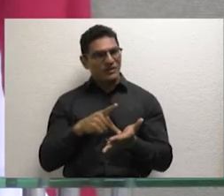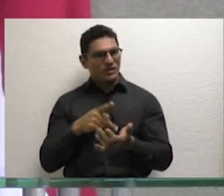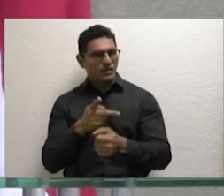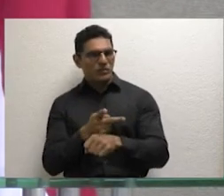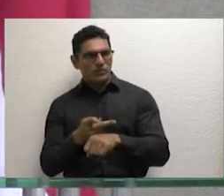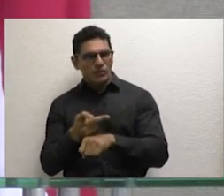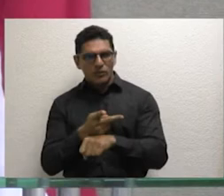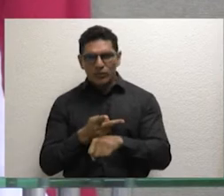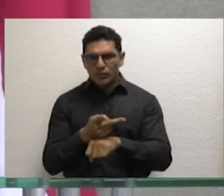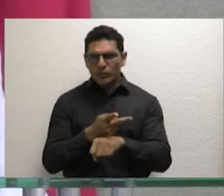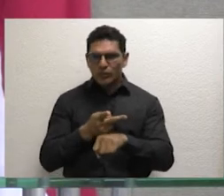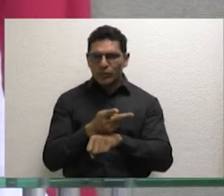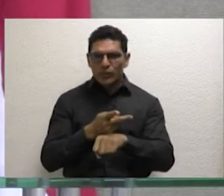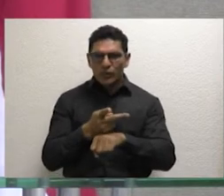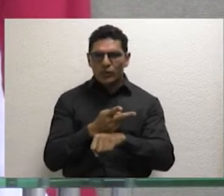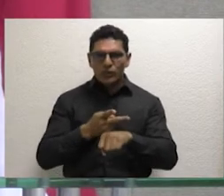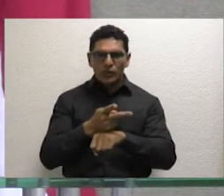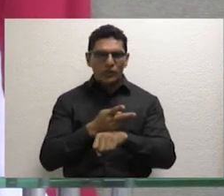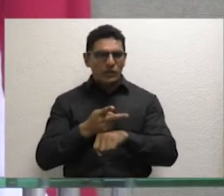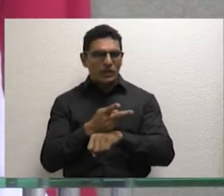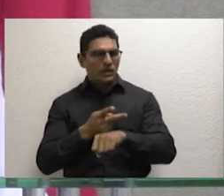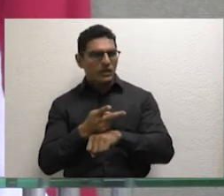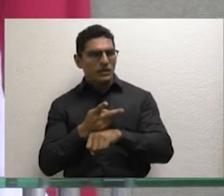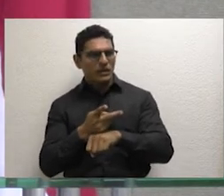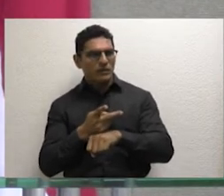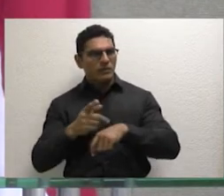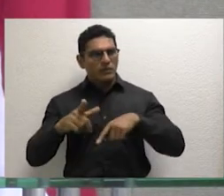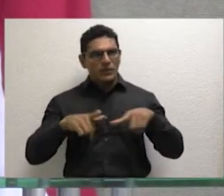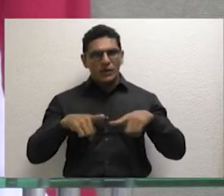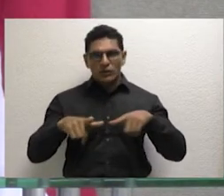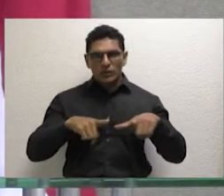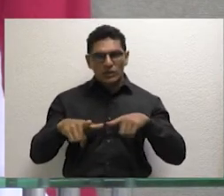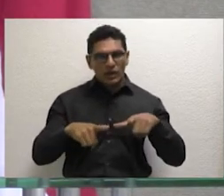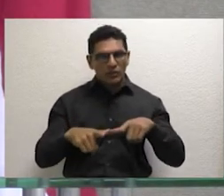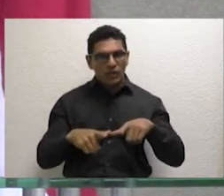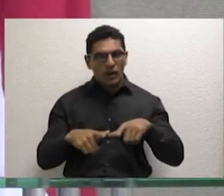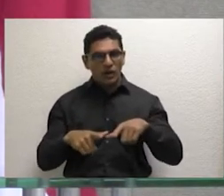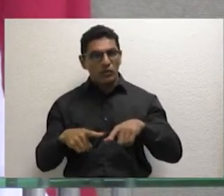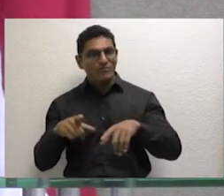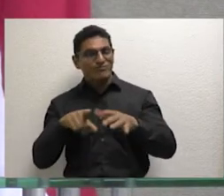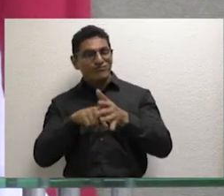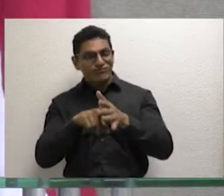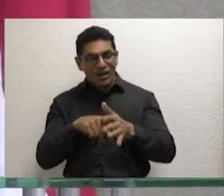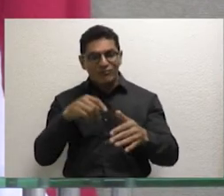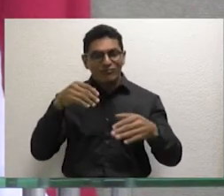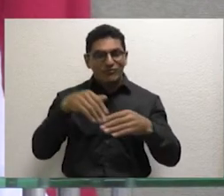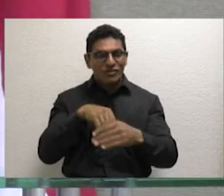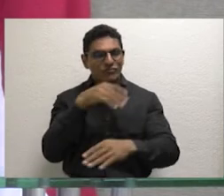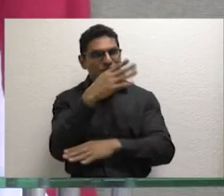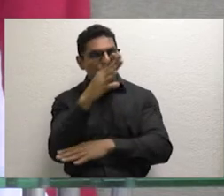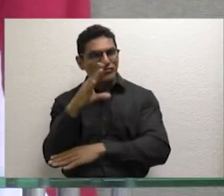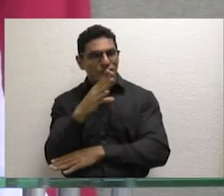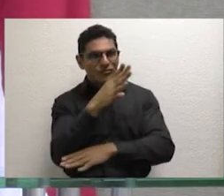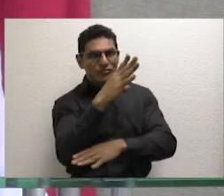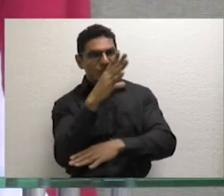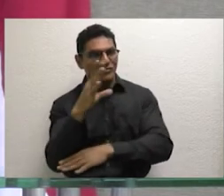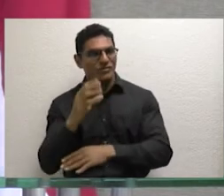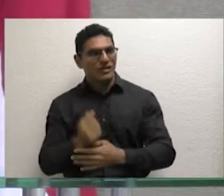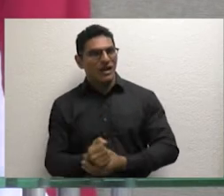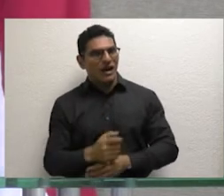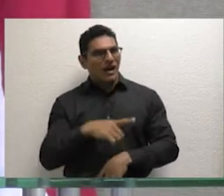pela subsistência viria do meio ambiente e aí tem as diversas atividades